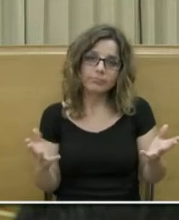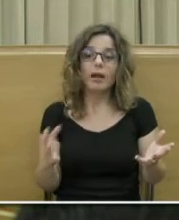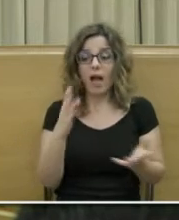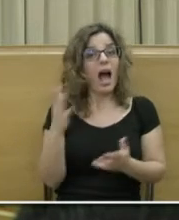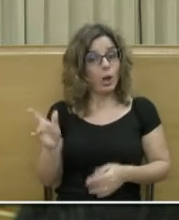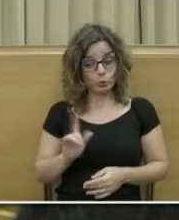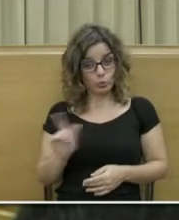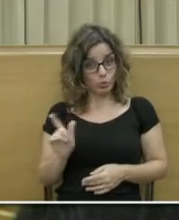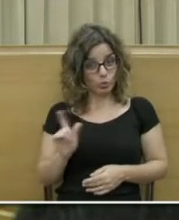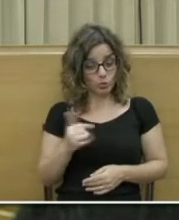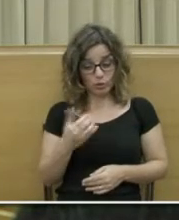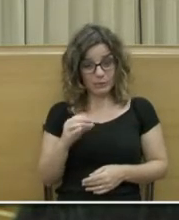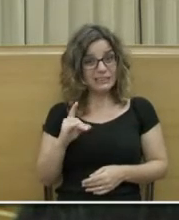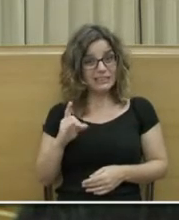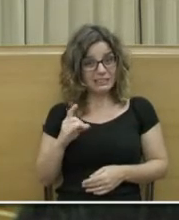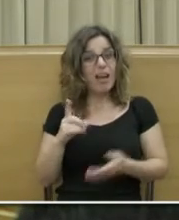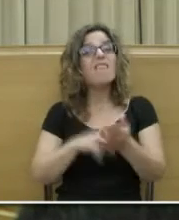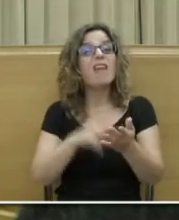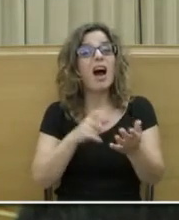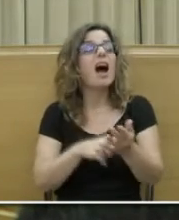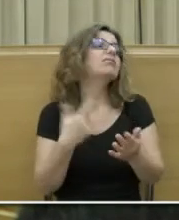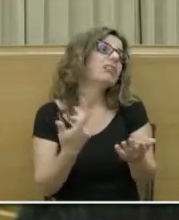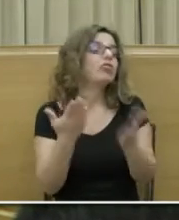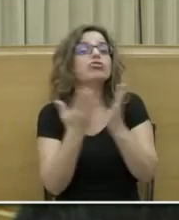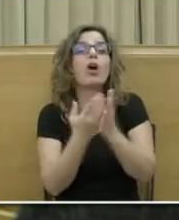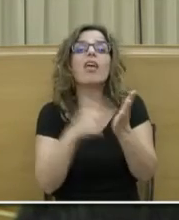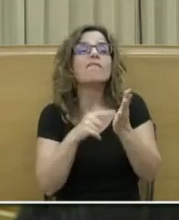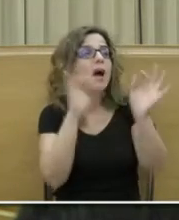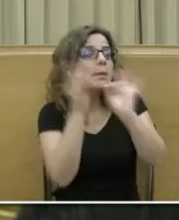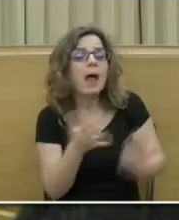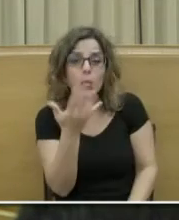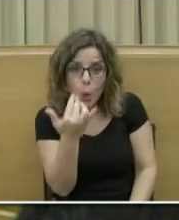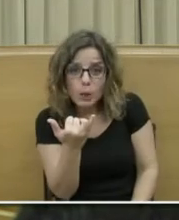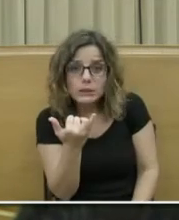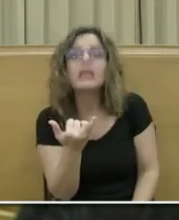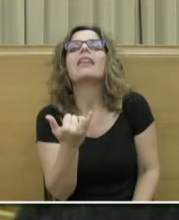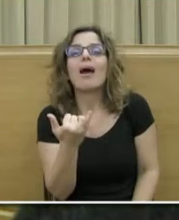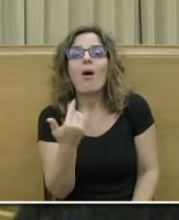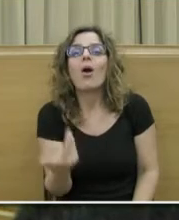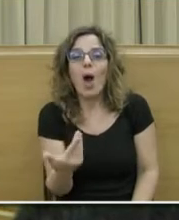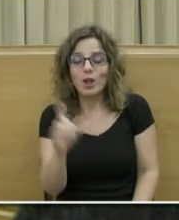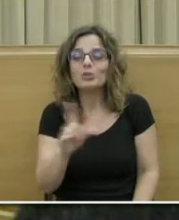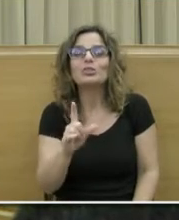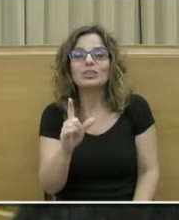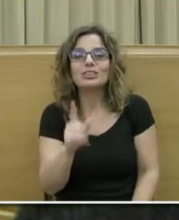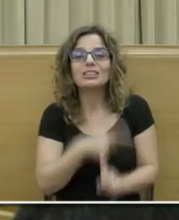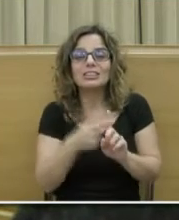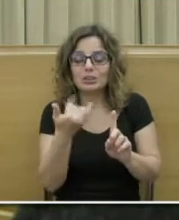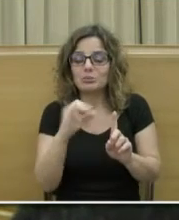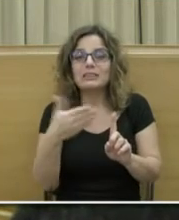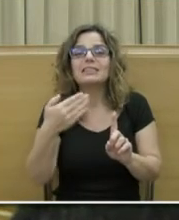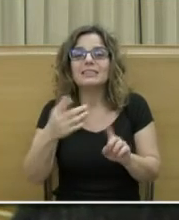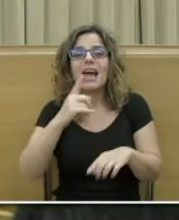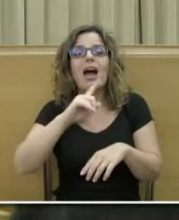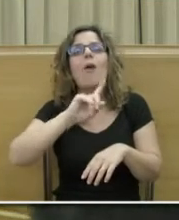de 2016 faltava intervirem 12 escolas, em julho de 2017 continua